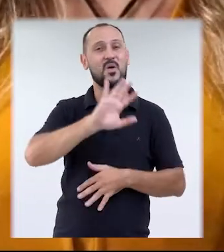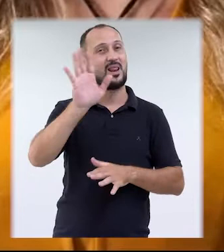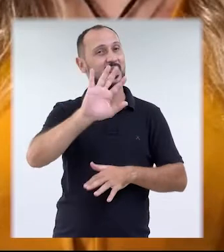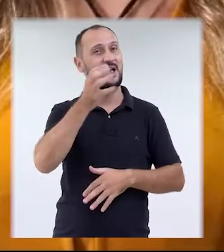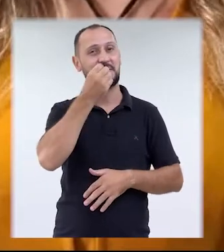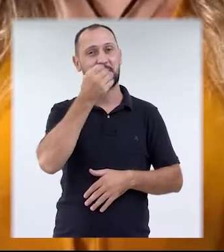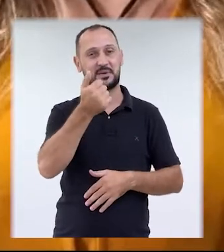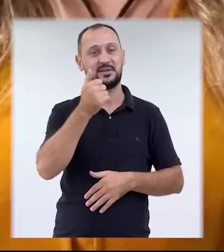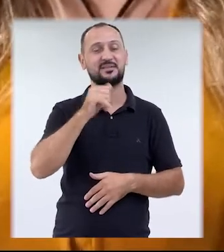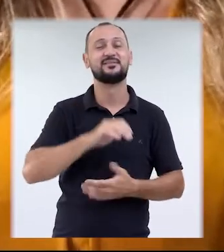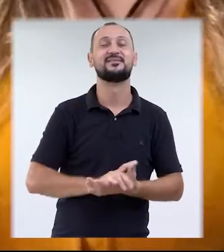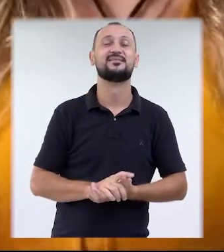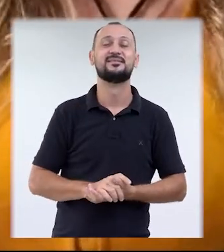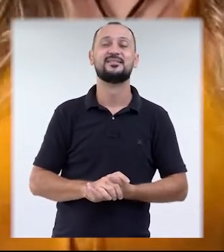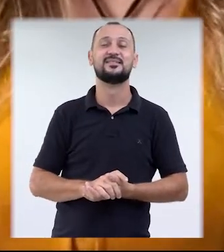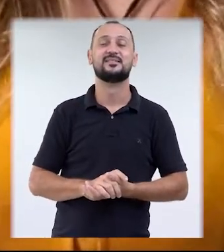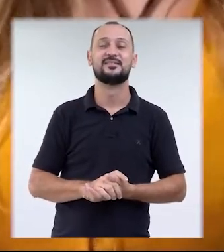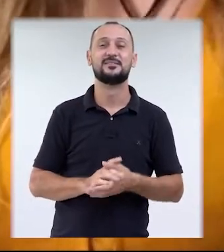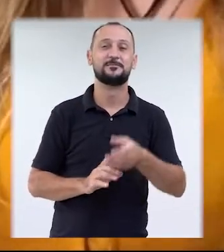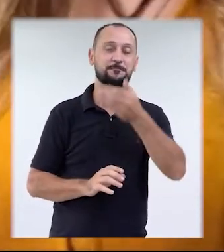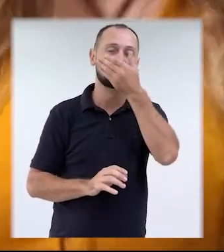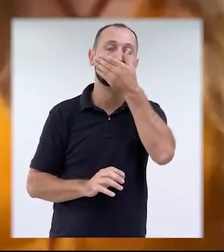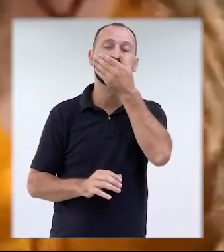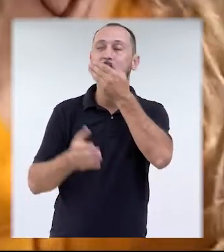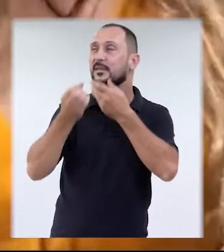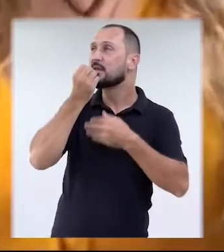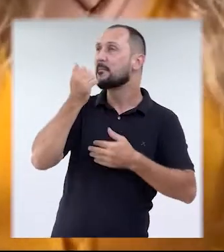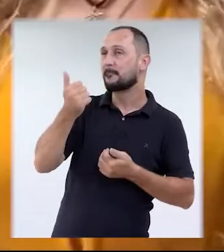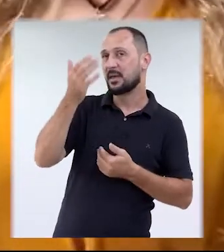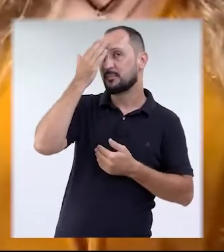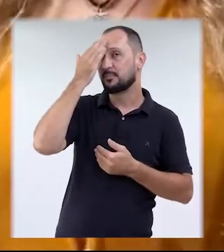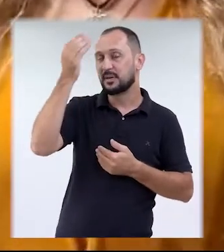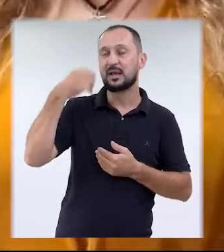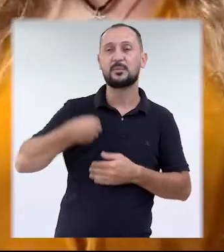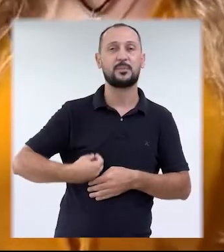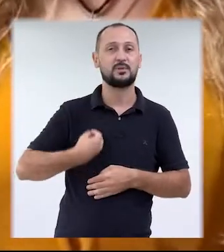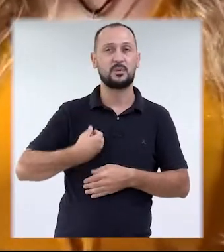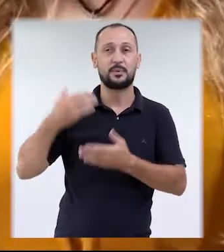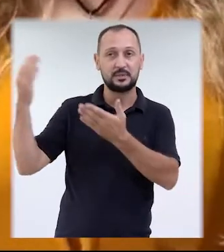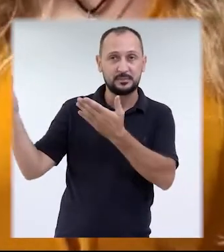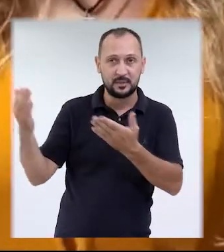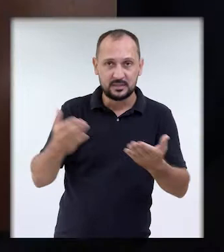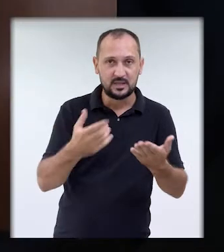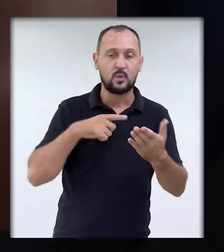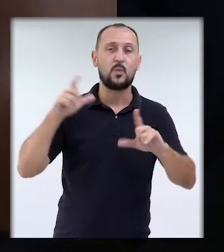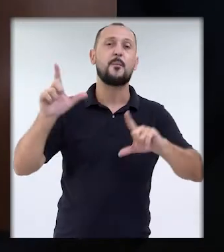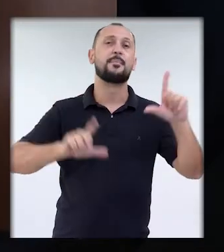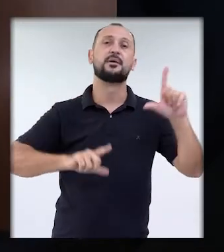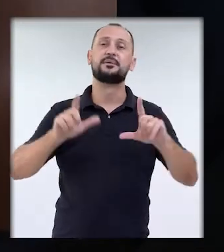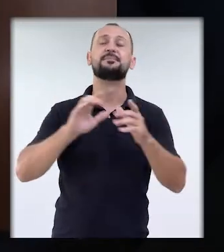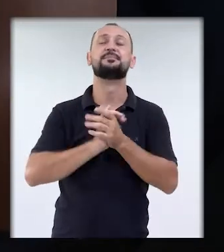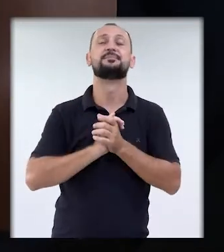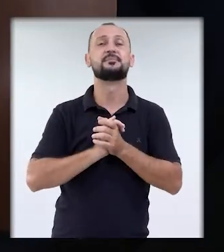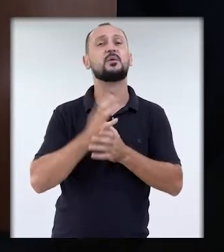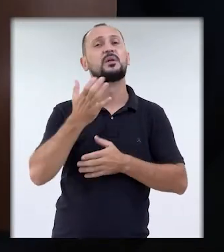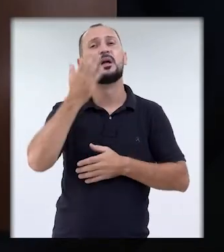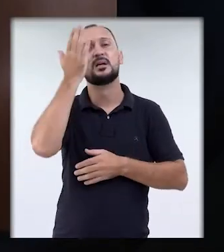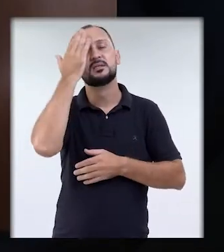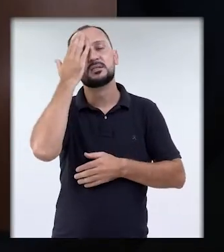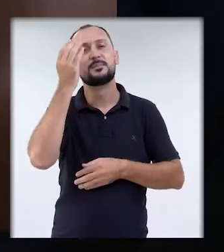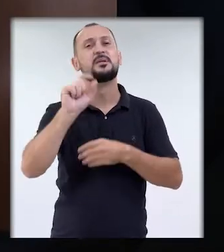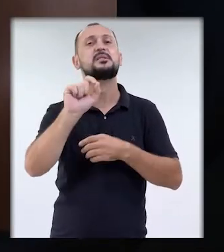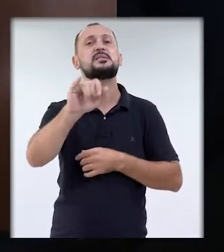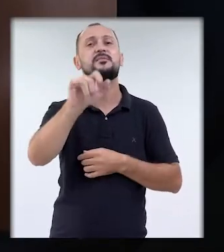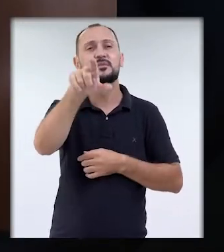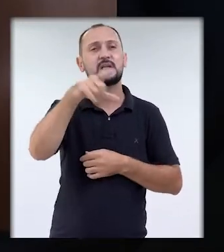Olá, tudo bem, João? E aí, você já... você? Bem, graças a Deus. Muito obrigado pela sua participação aqui no programa. E queria saber